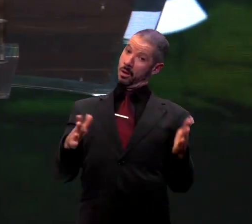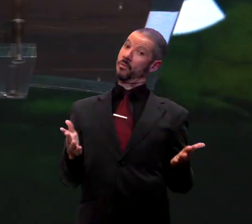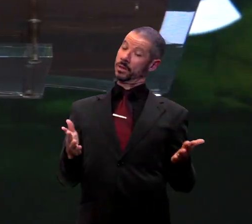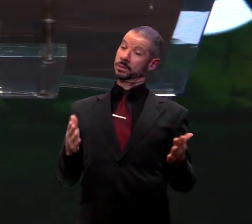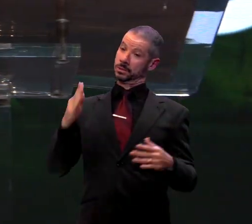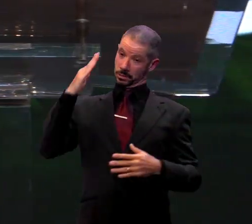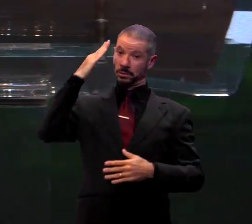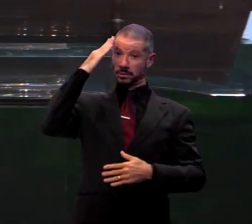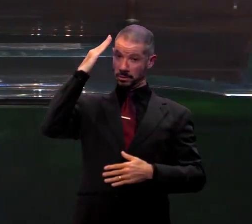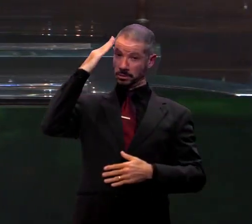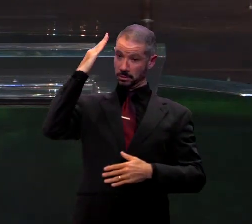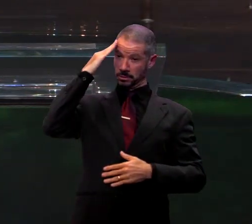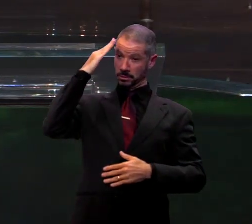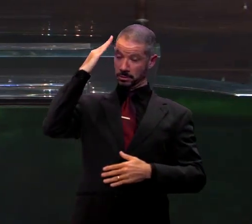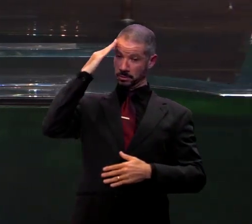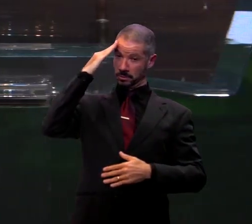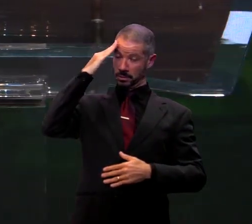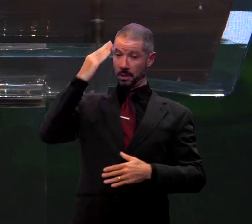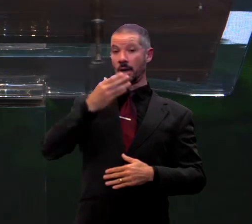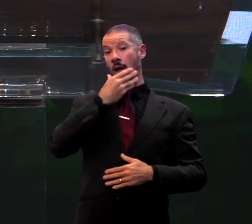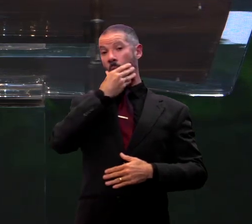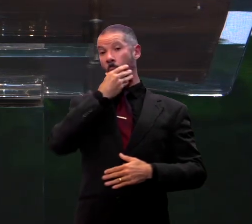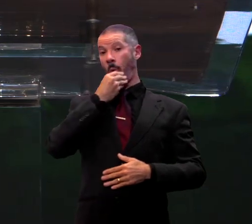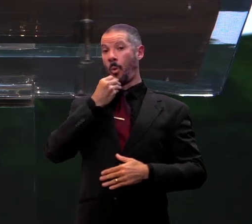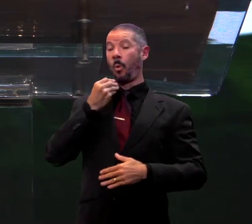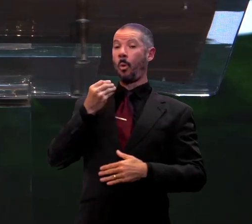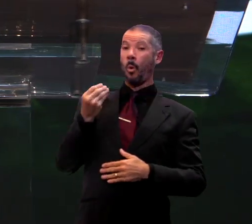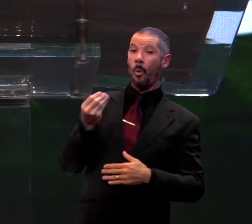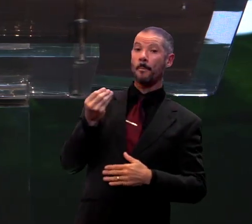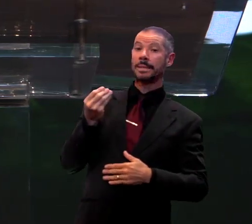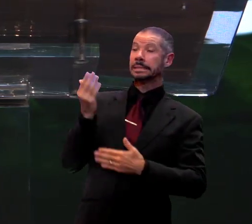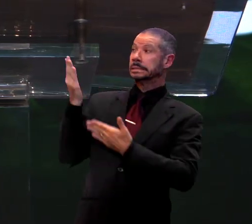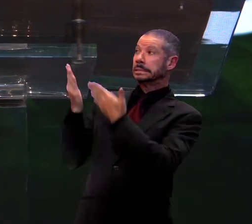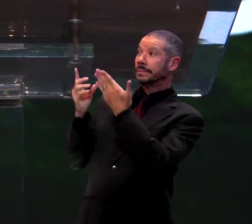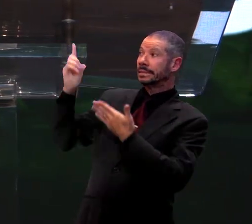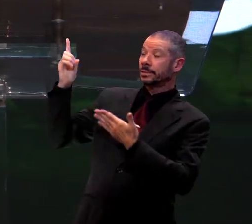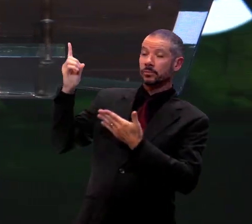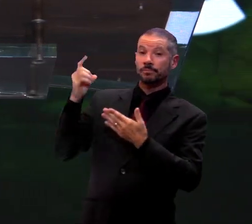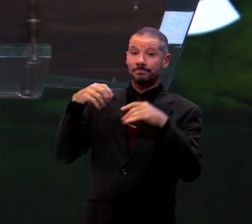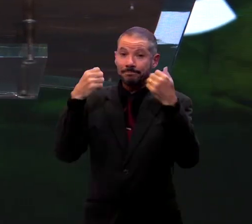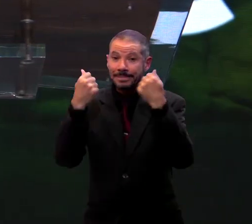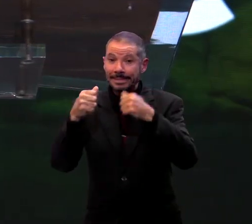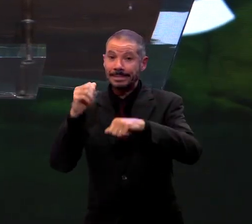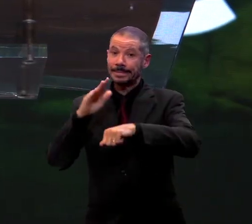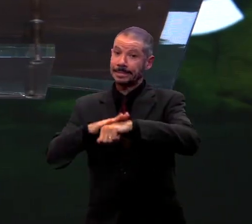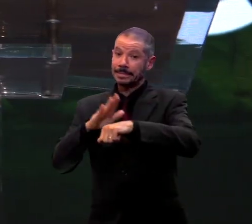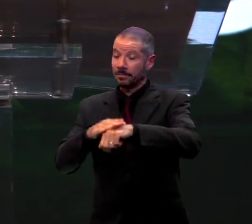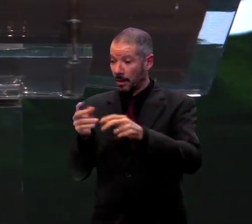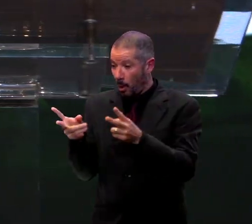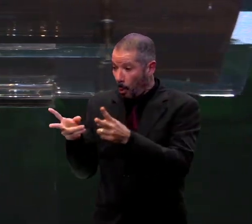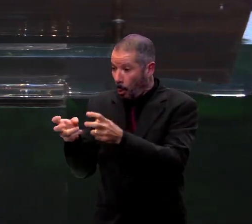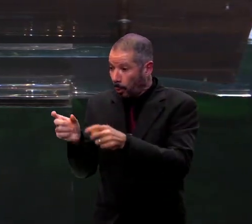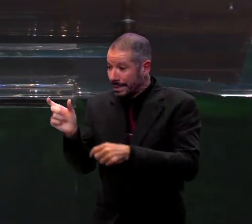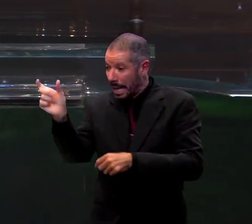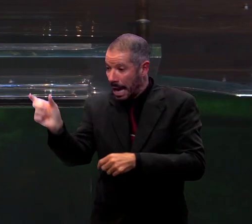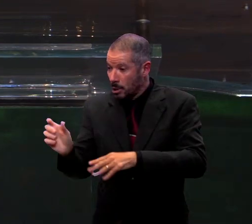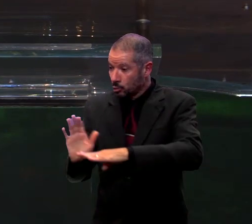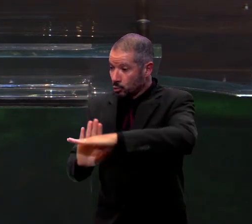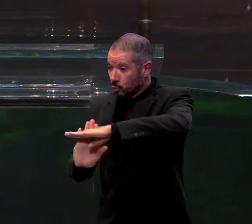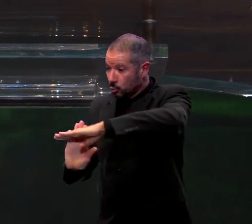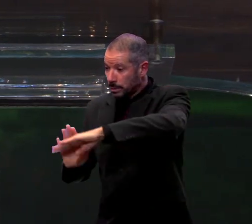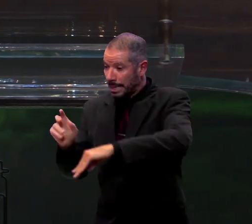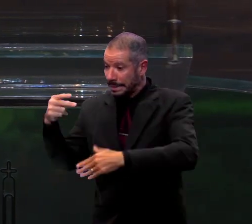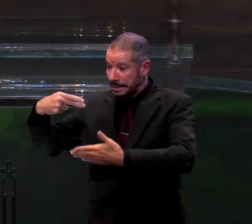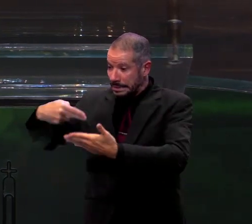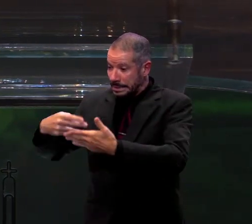E sabe, esse homem de Deus que devia olhar para esse homem